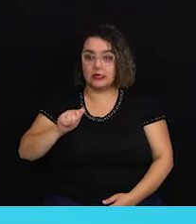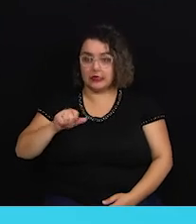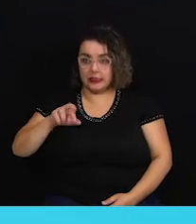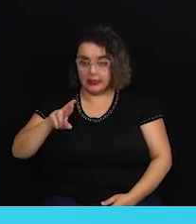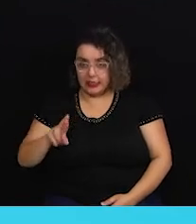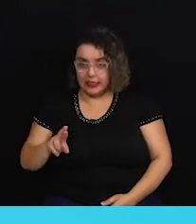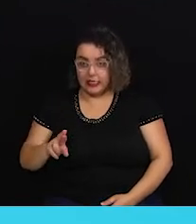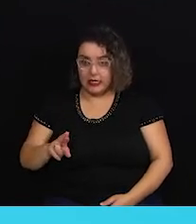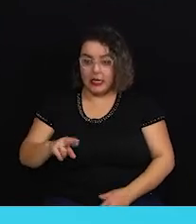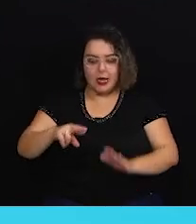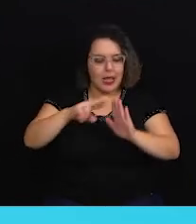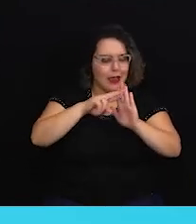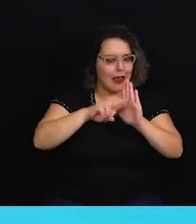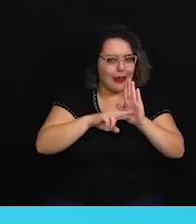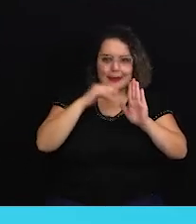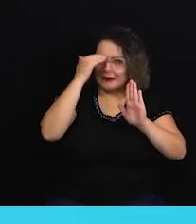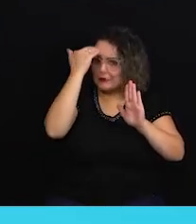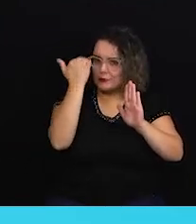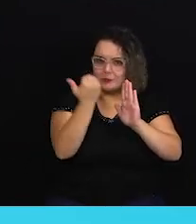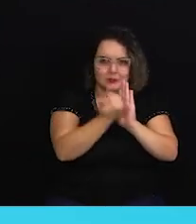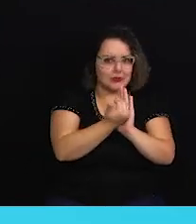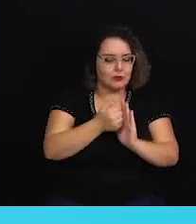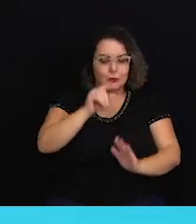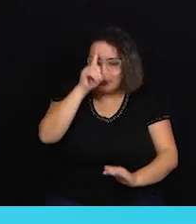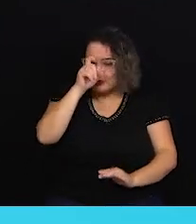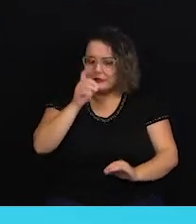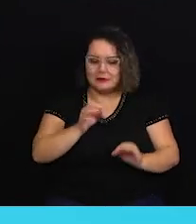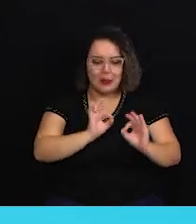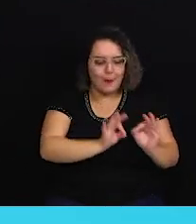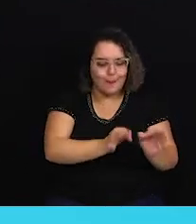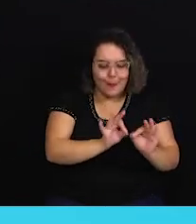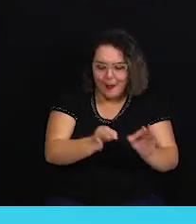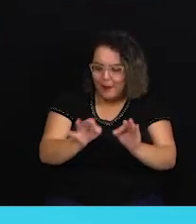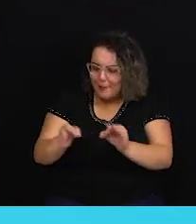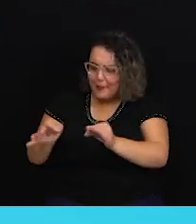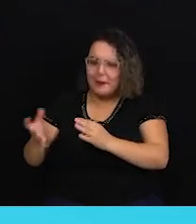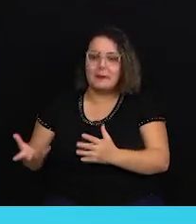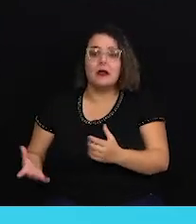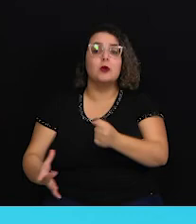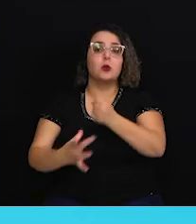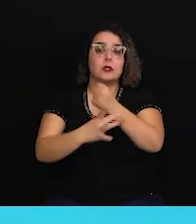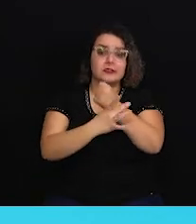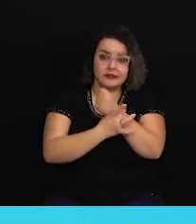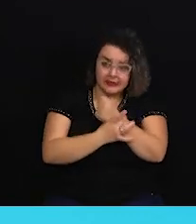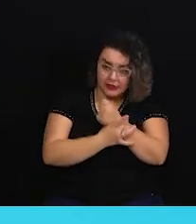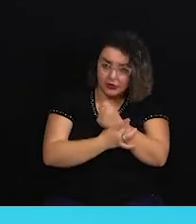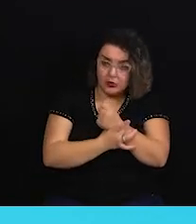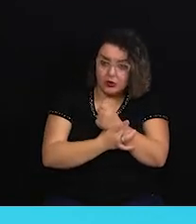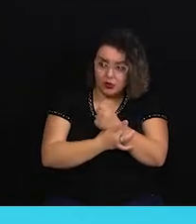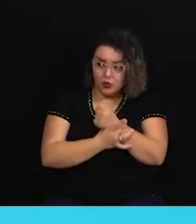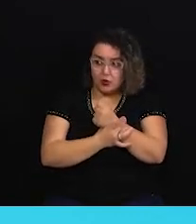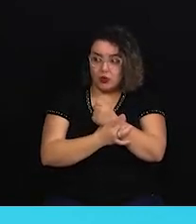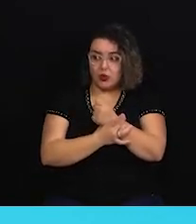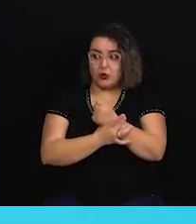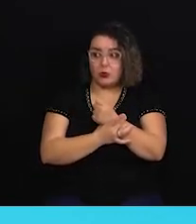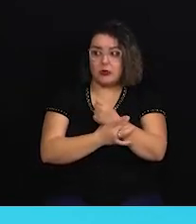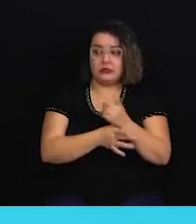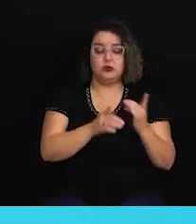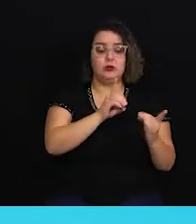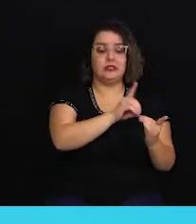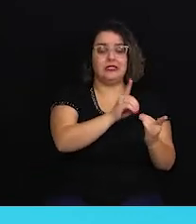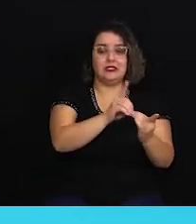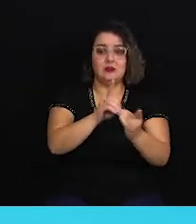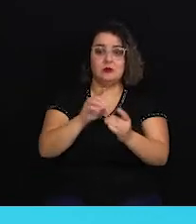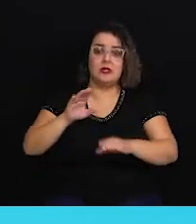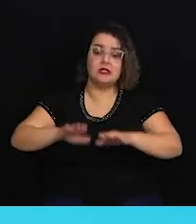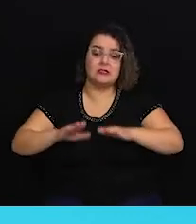treinamento, obedecendo todos esses padrões. O hospital tem que estar sempre também com essa questão da segurança na ponta, porque de